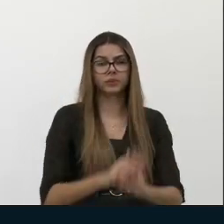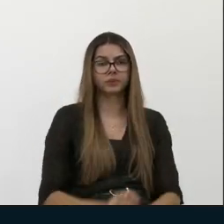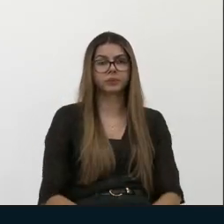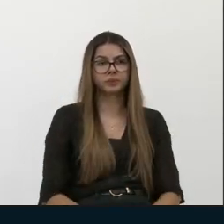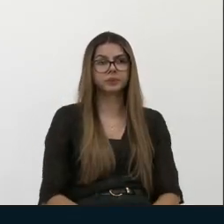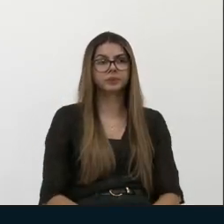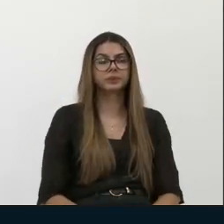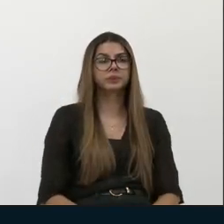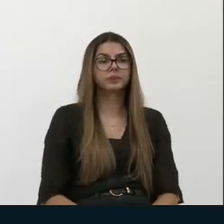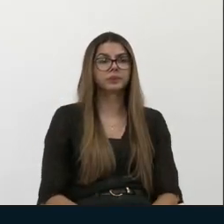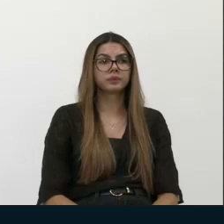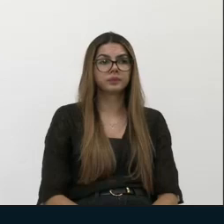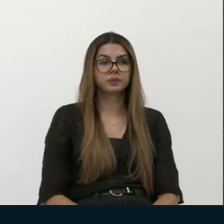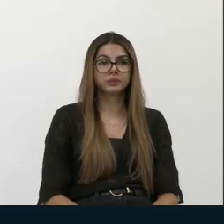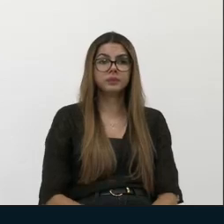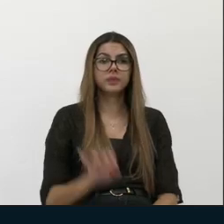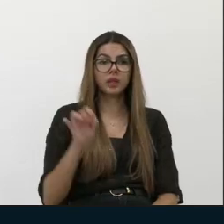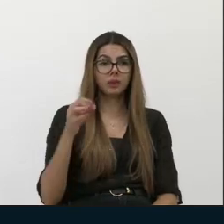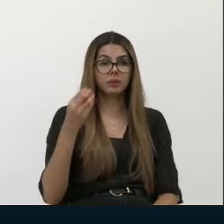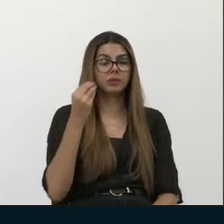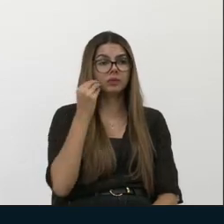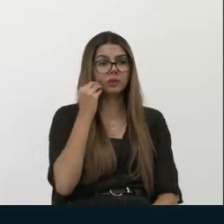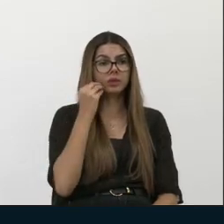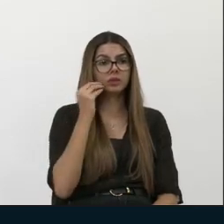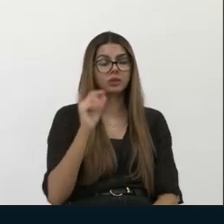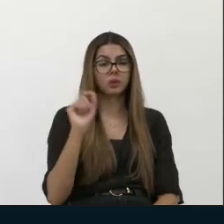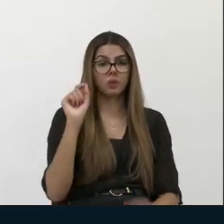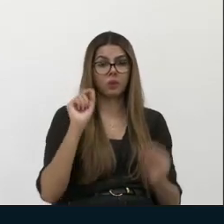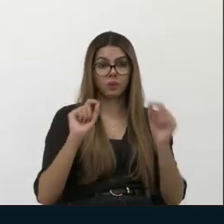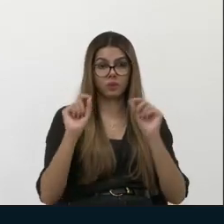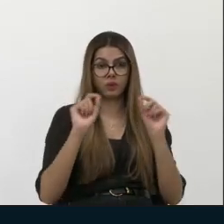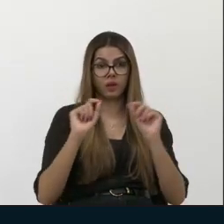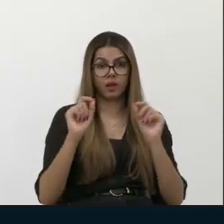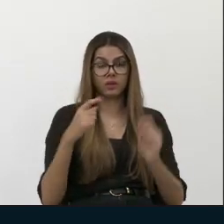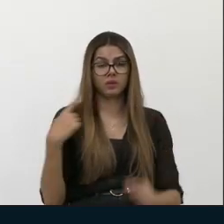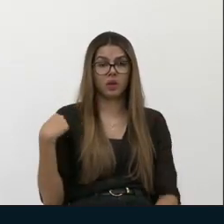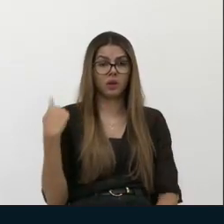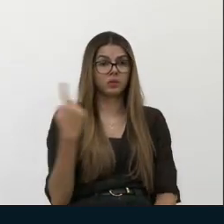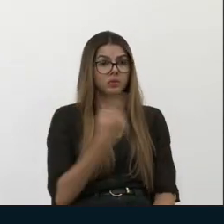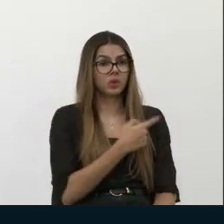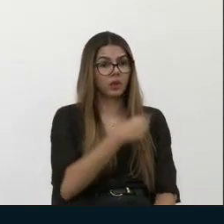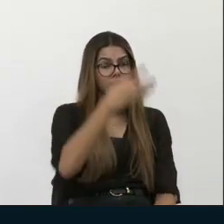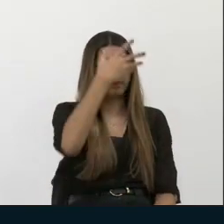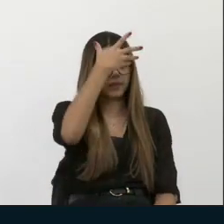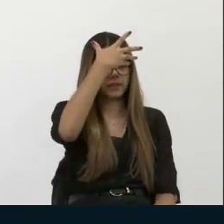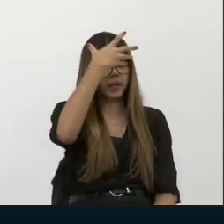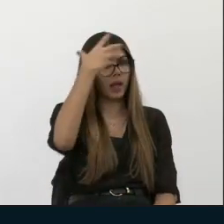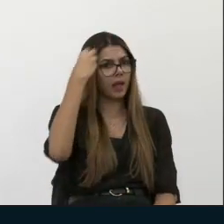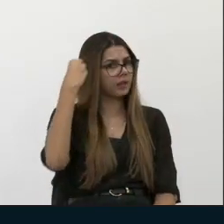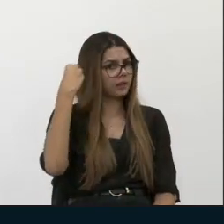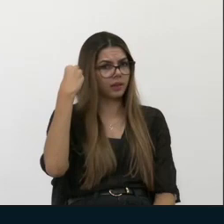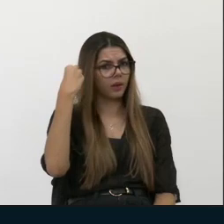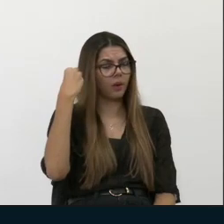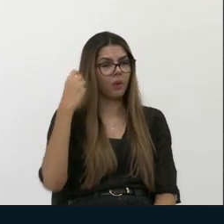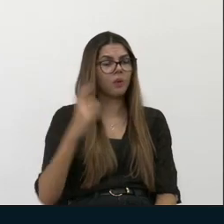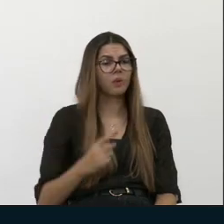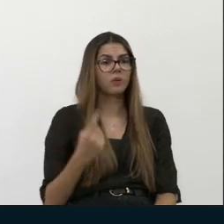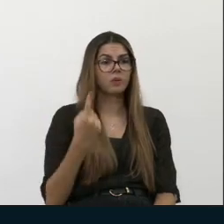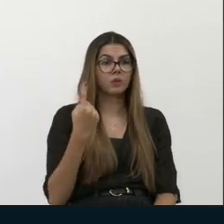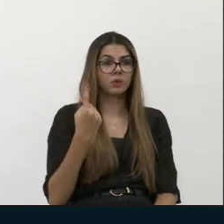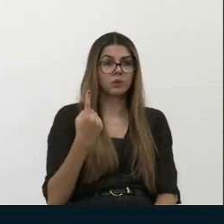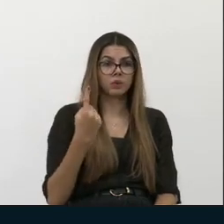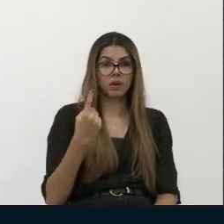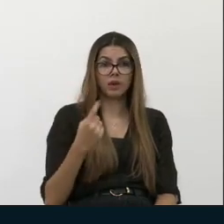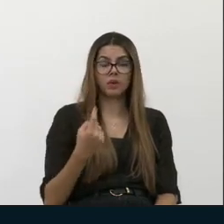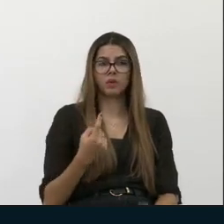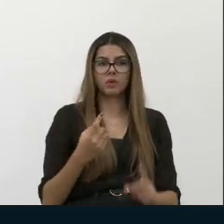dessa questão. Aproveito para dizer que nós não podemos esquecer o caso da Araceli,